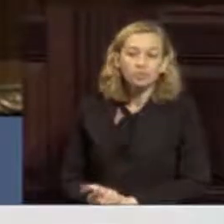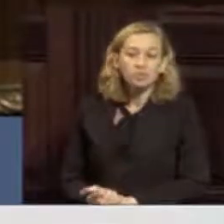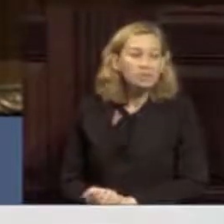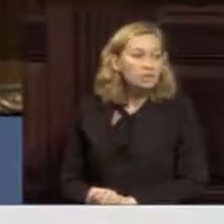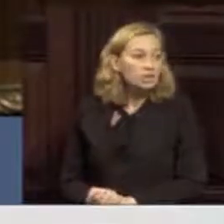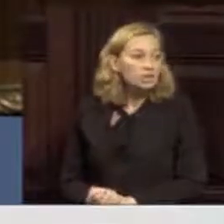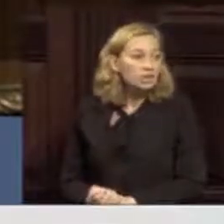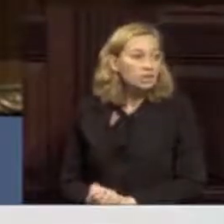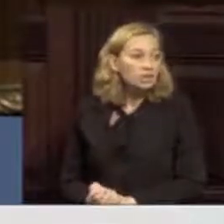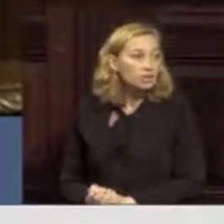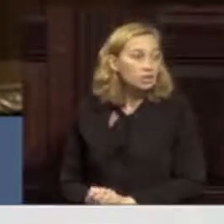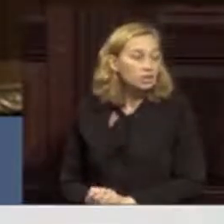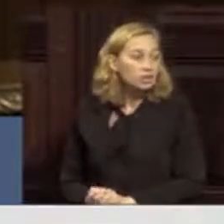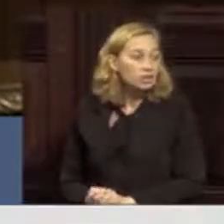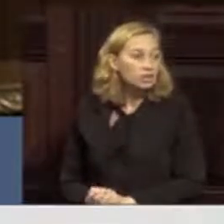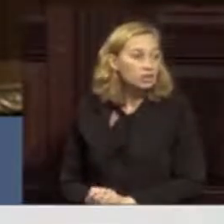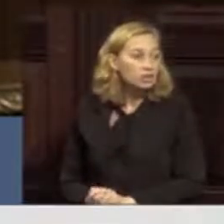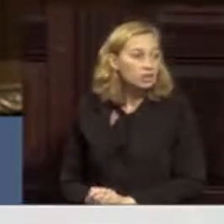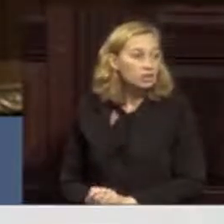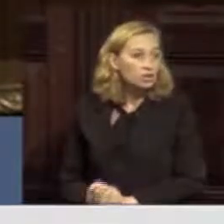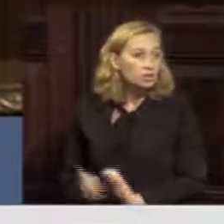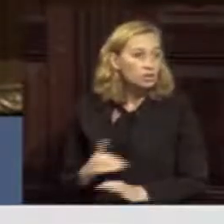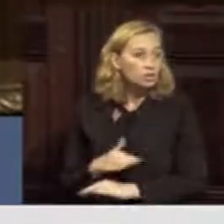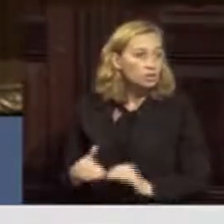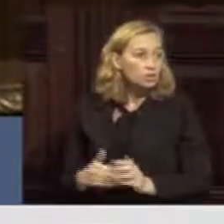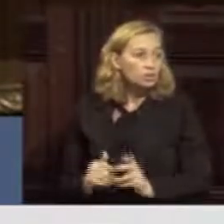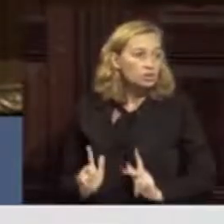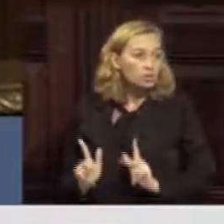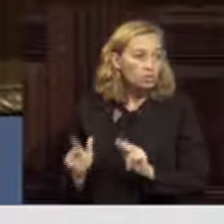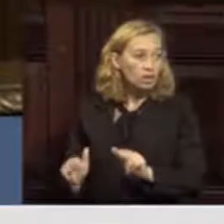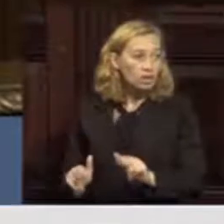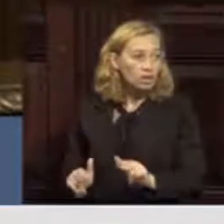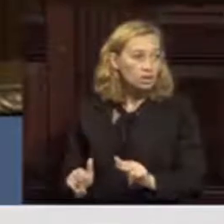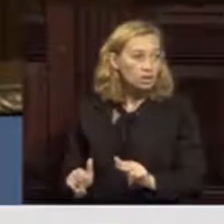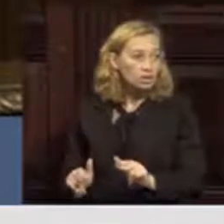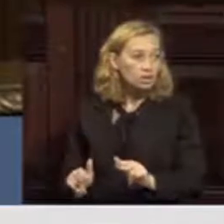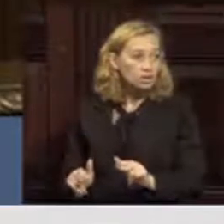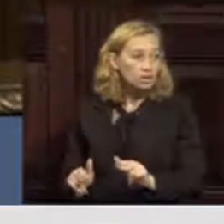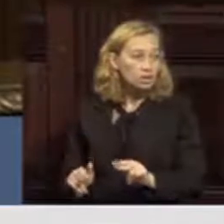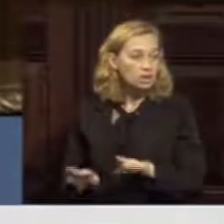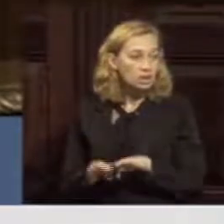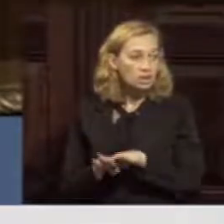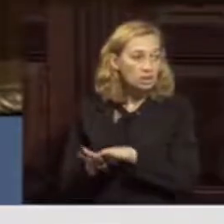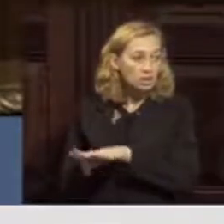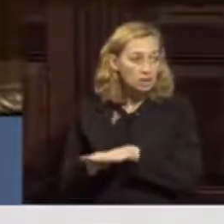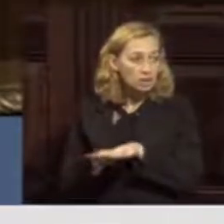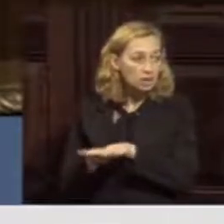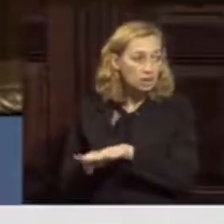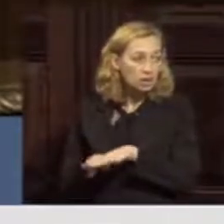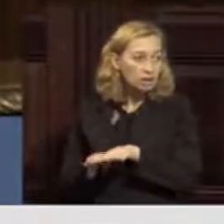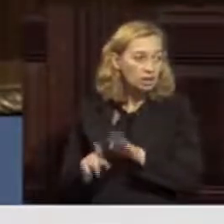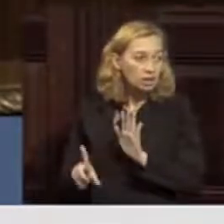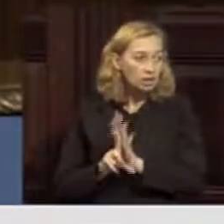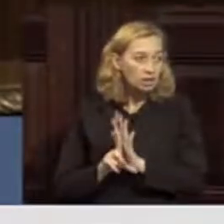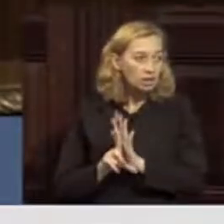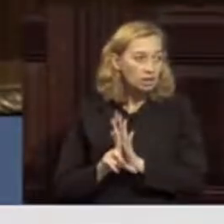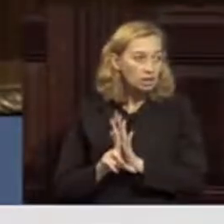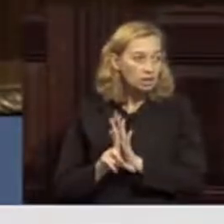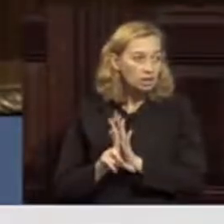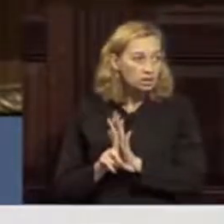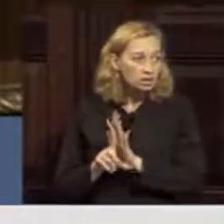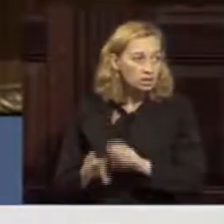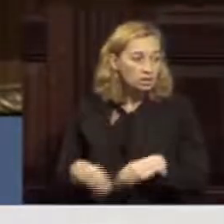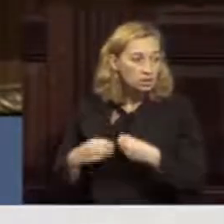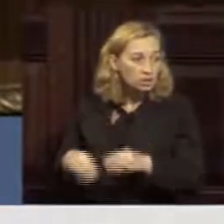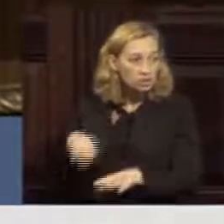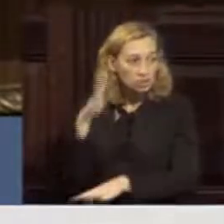coletivos, diz que todos são iguais perante a lei, sem distinção de qualquer natureza, garantindo-se aos